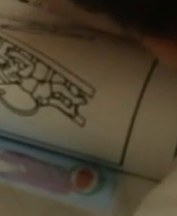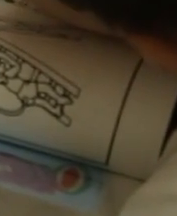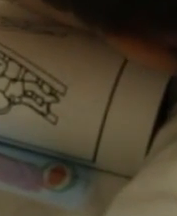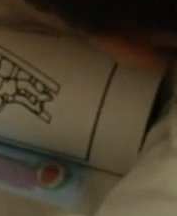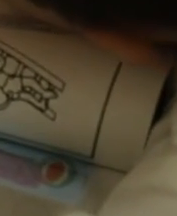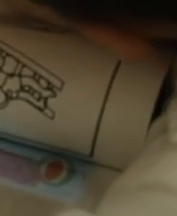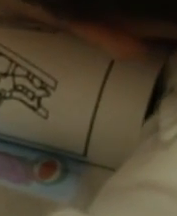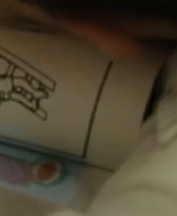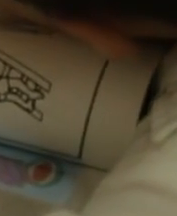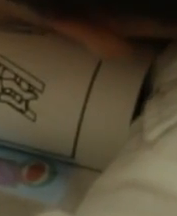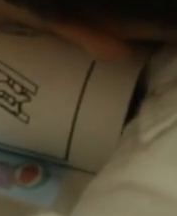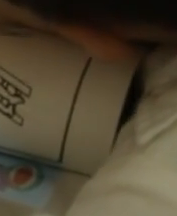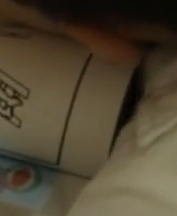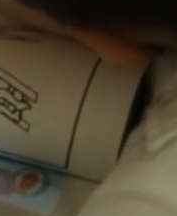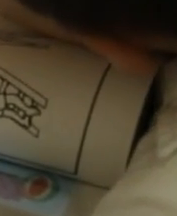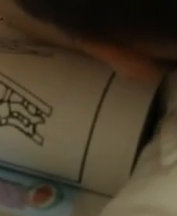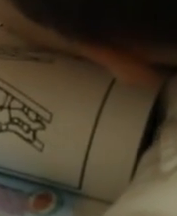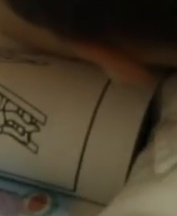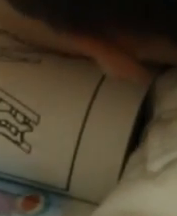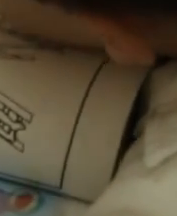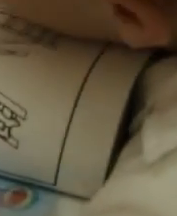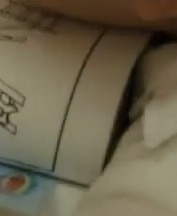bem, Pavel.